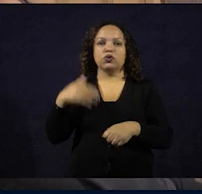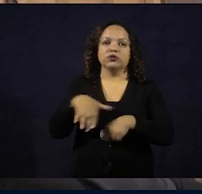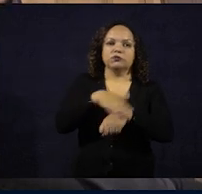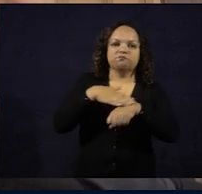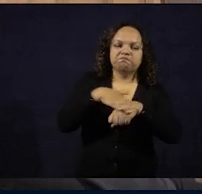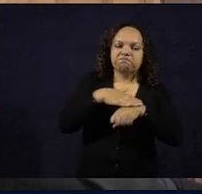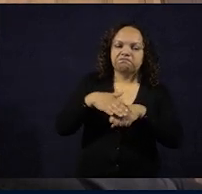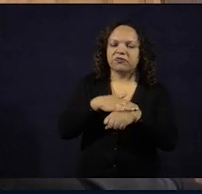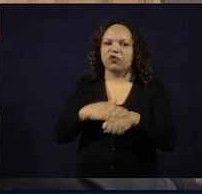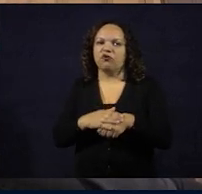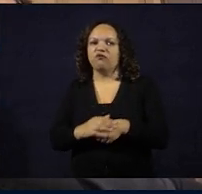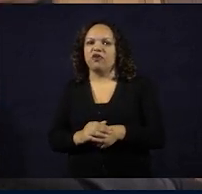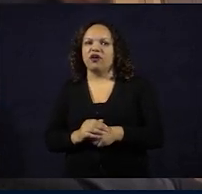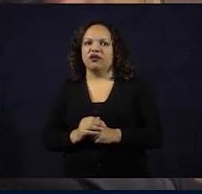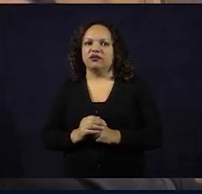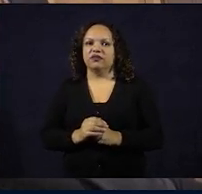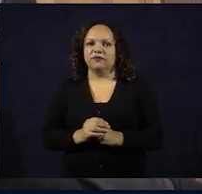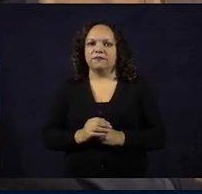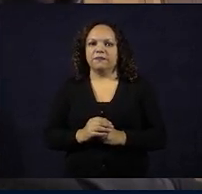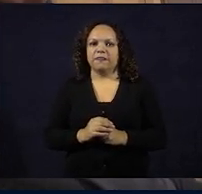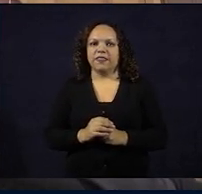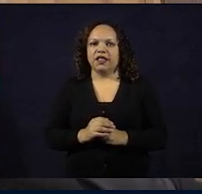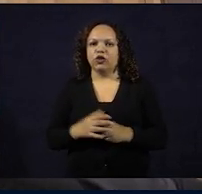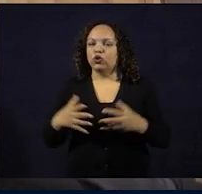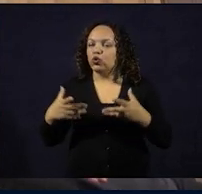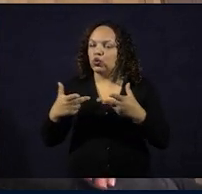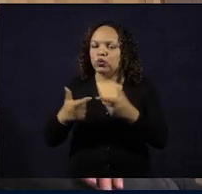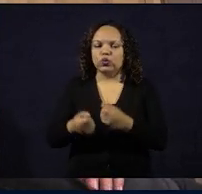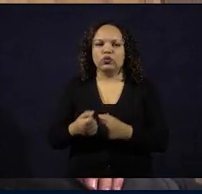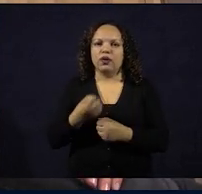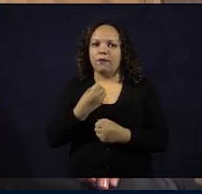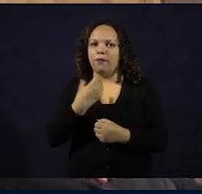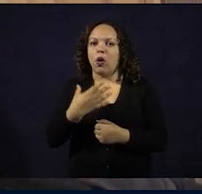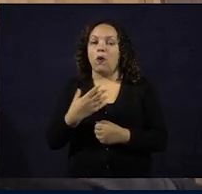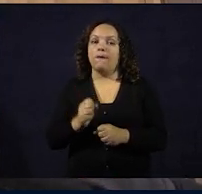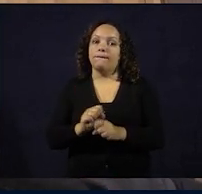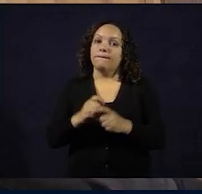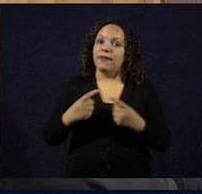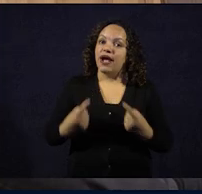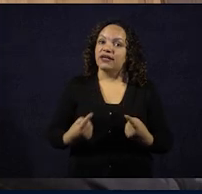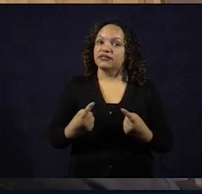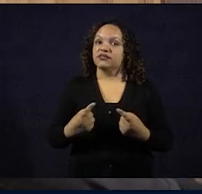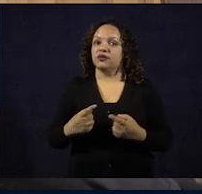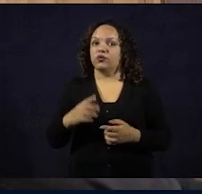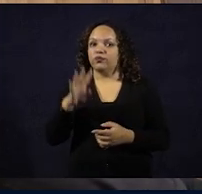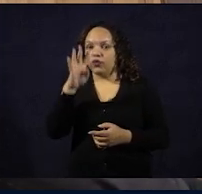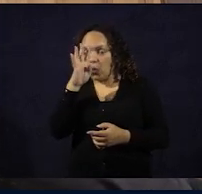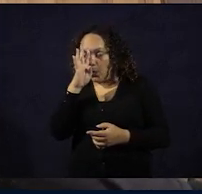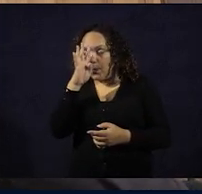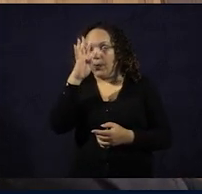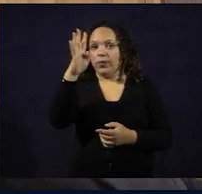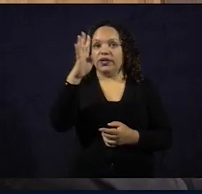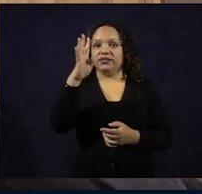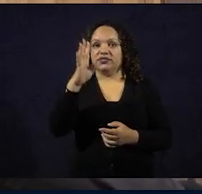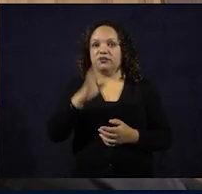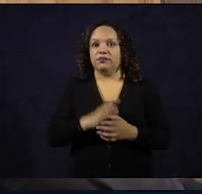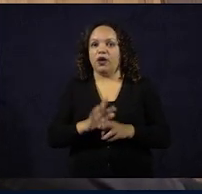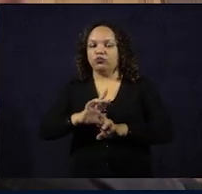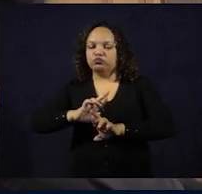visitas né então isso aí tudo é fundamental mas eu acho que talvez o grande